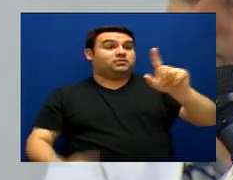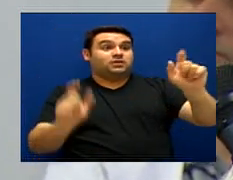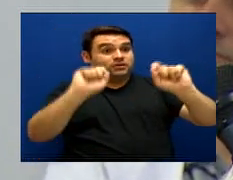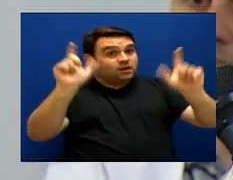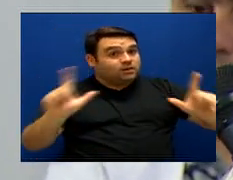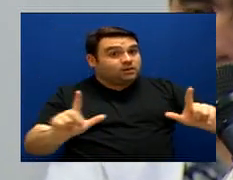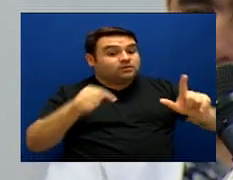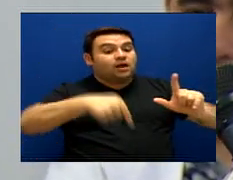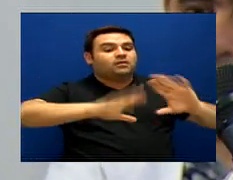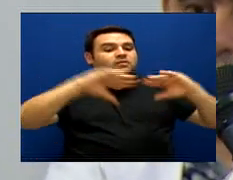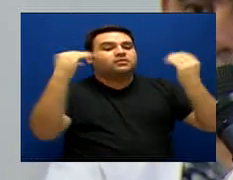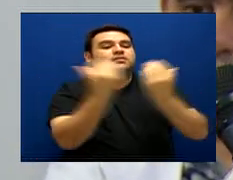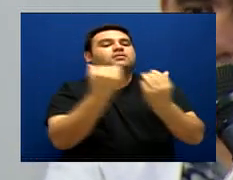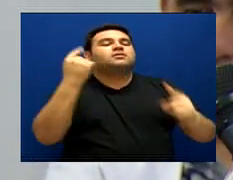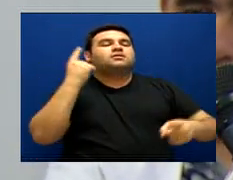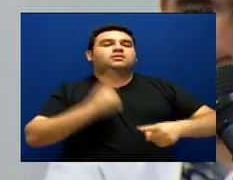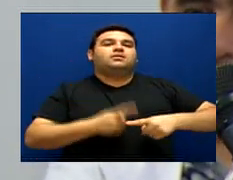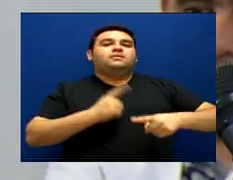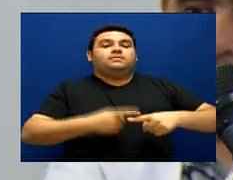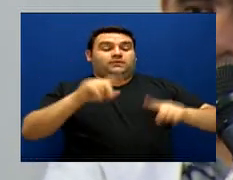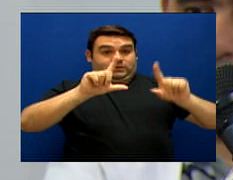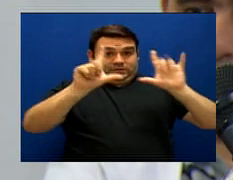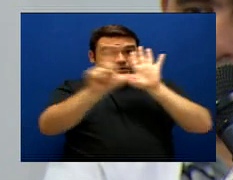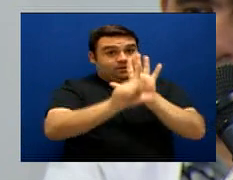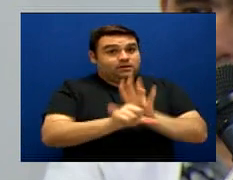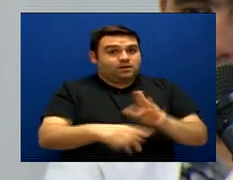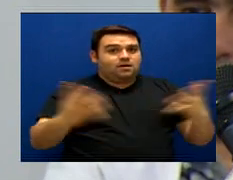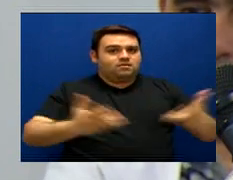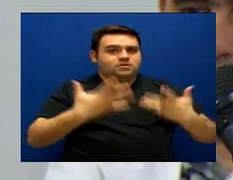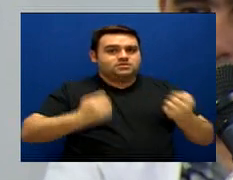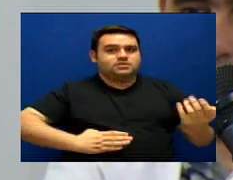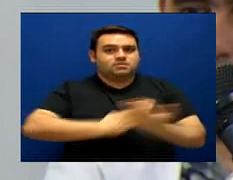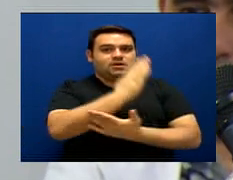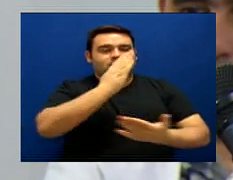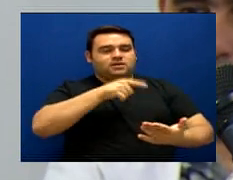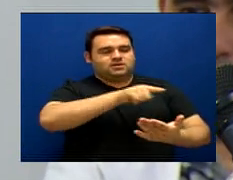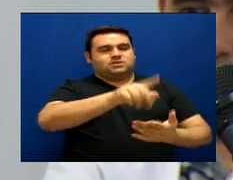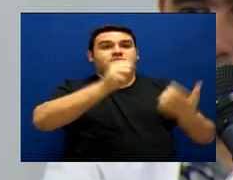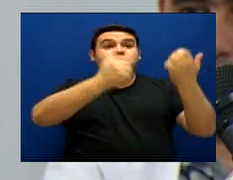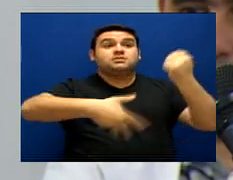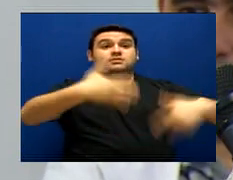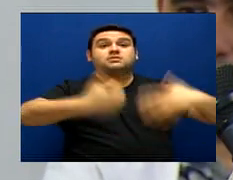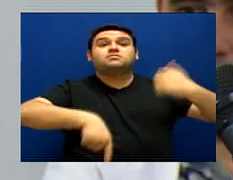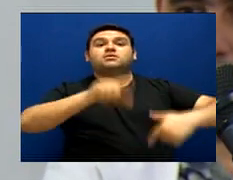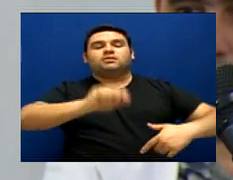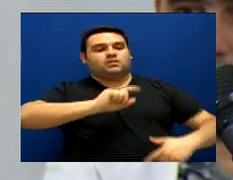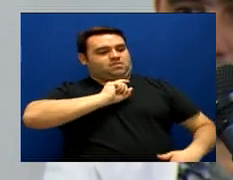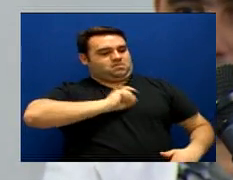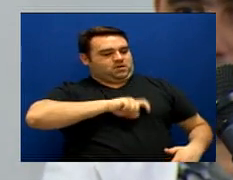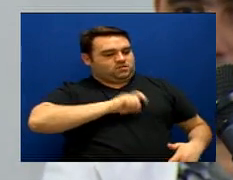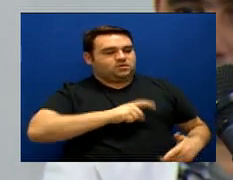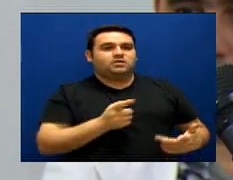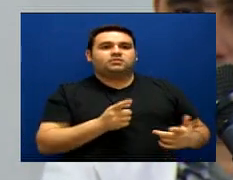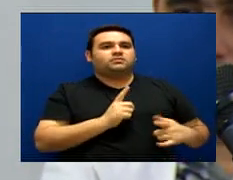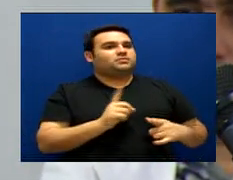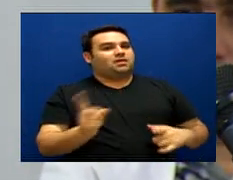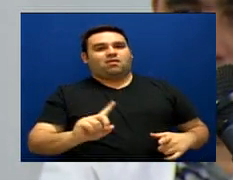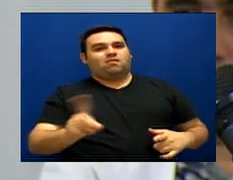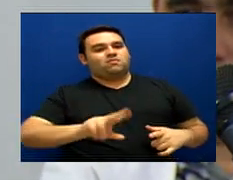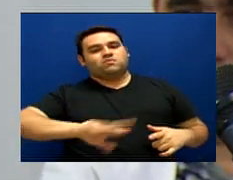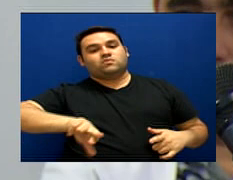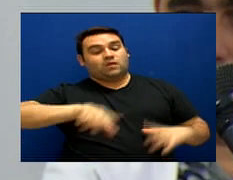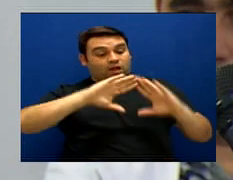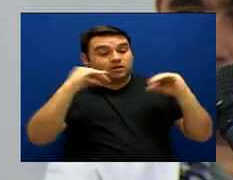alertar a Câmara Municipal que a legislação aprovada aqui, ela não diz que por conta de ser cruel. Não, não é por causa disso, não.